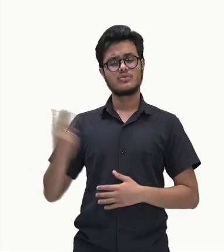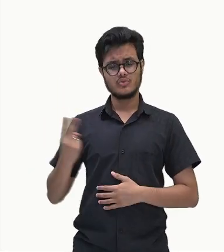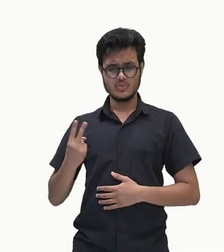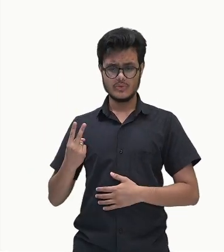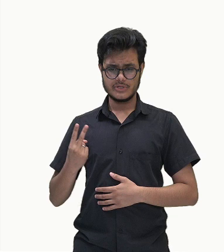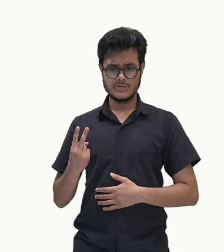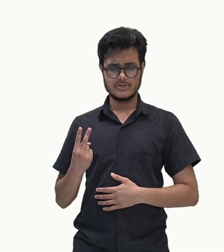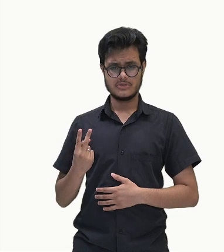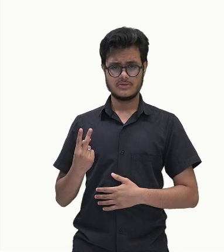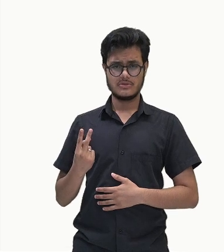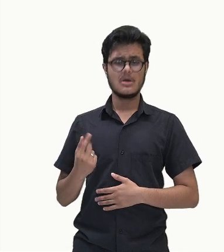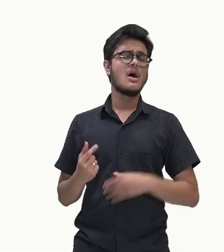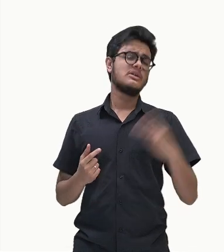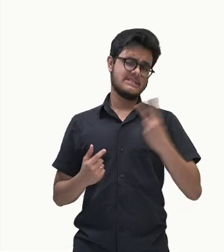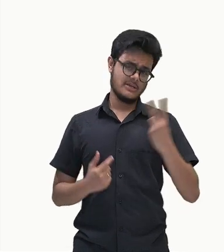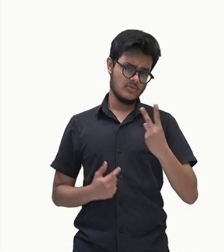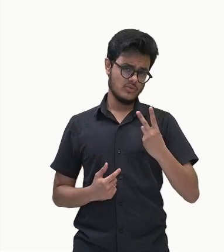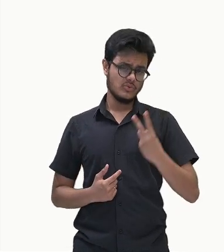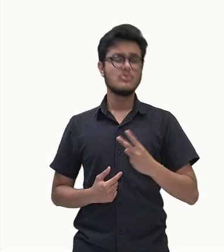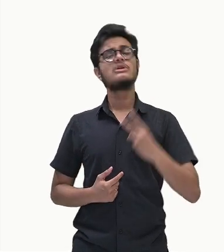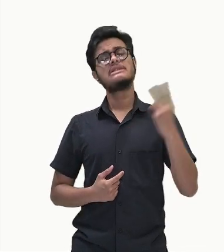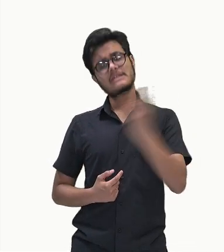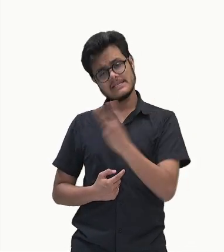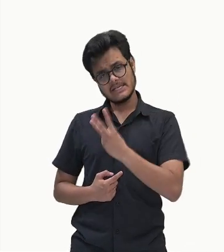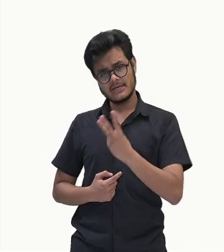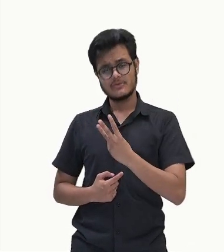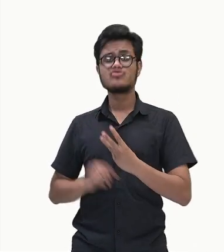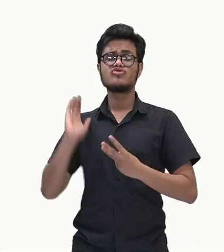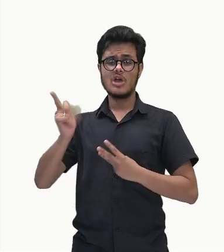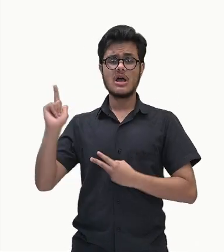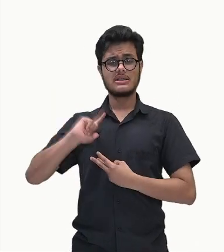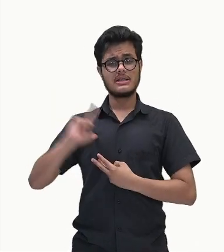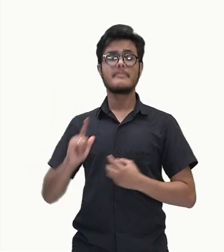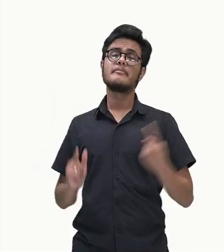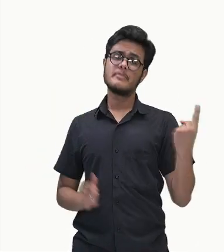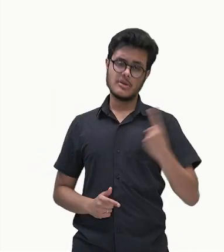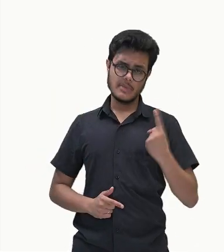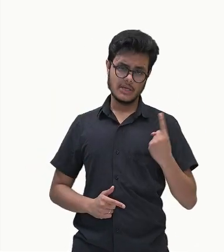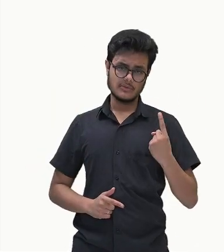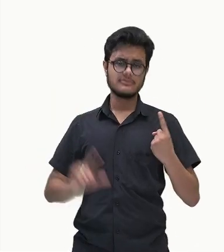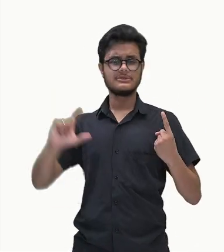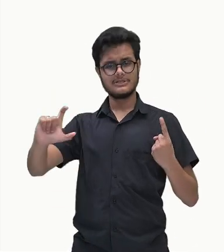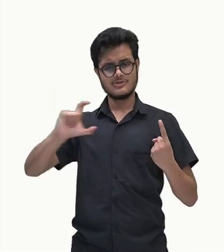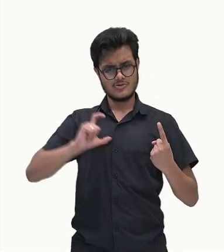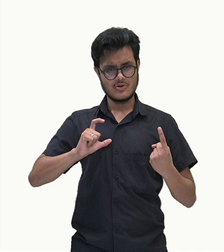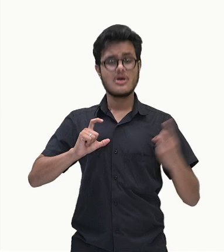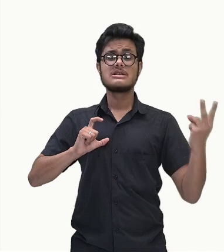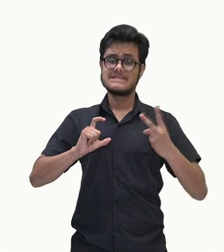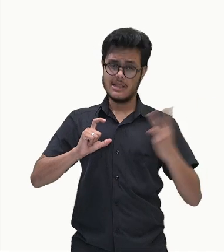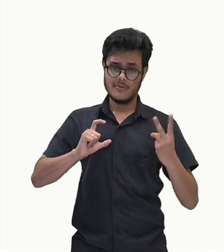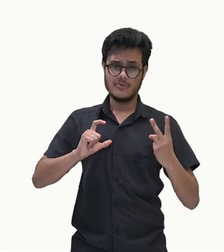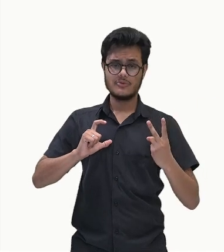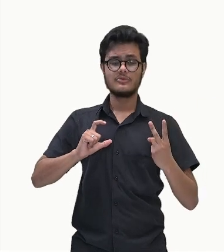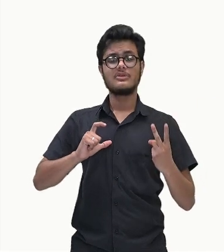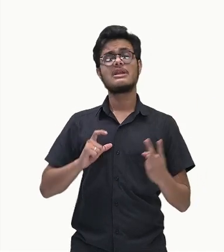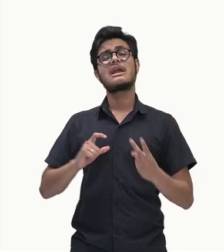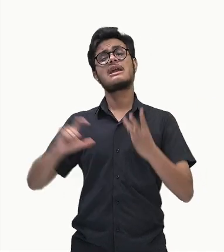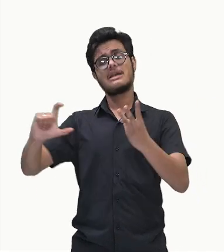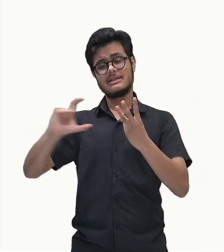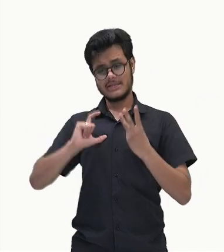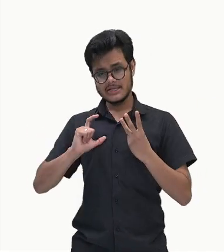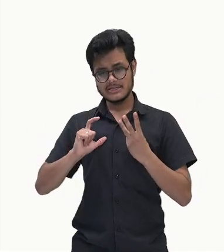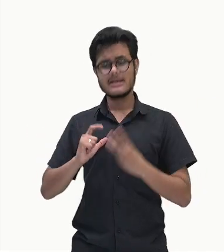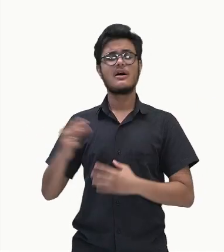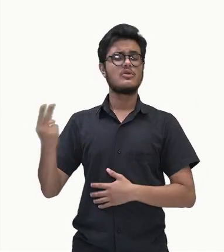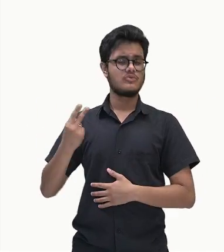ter duas opções já que nós temos aqui a primeira pessoa e a segunda pessoa definidas e